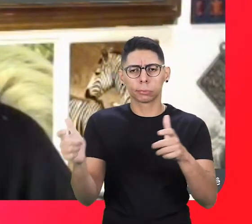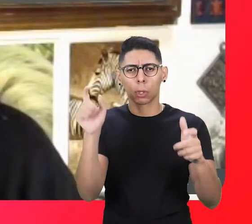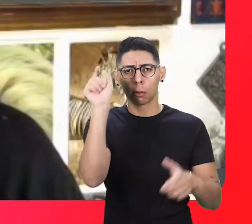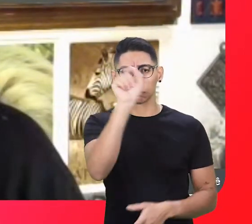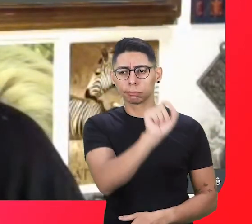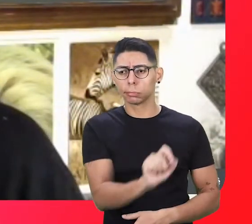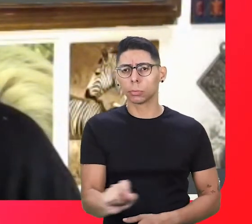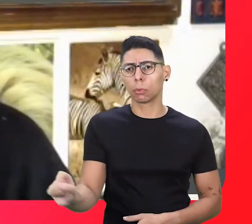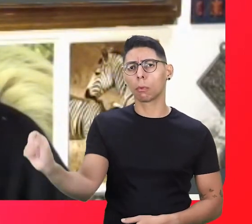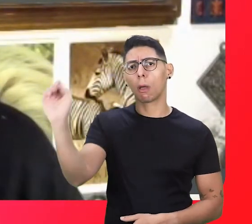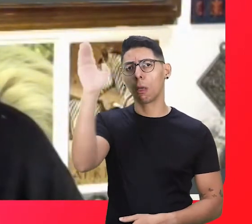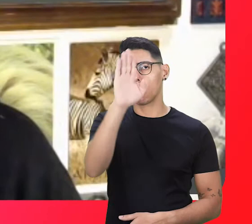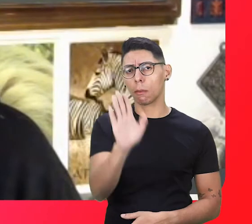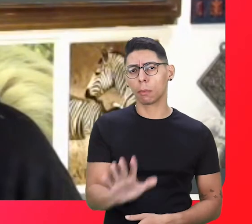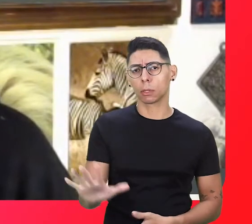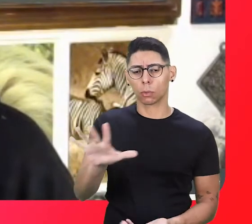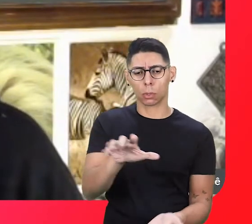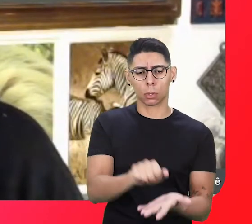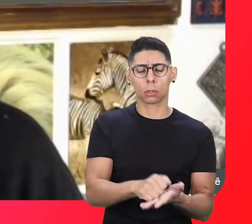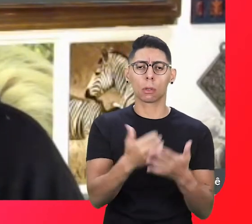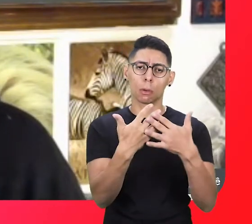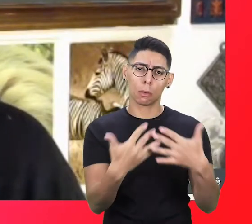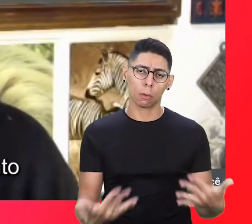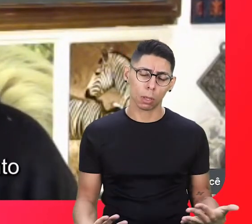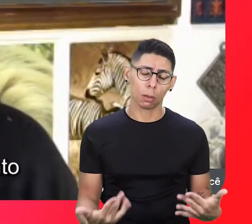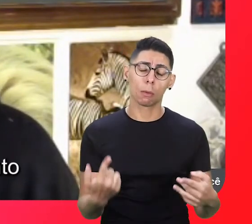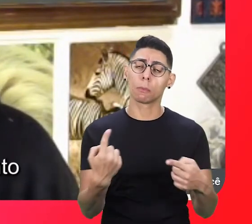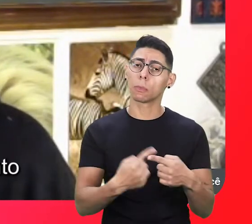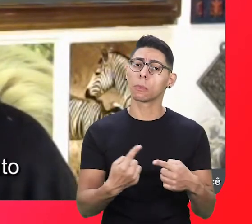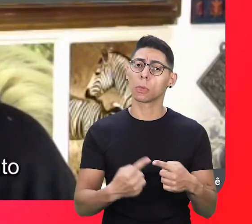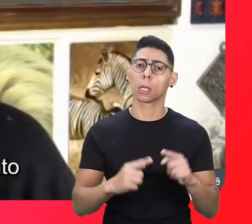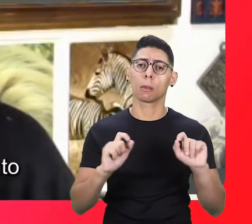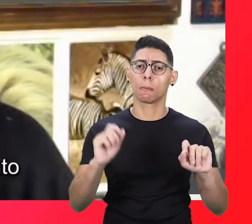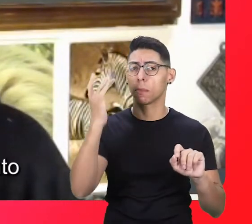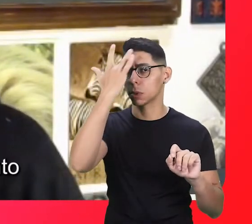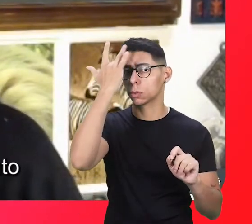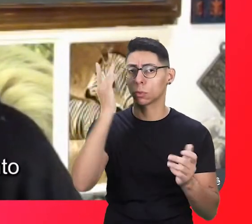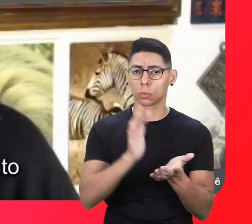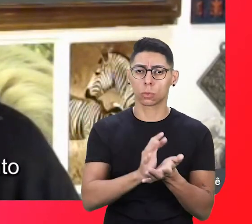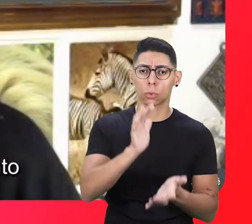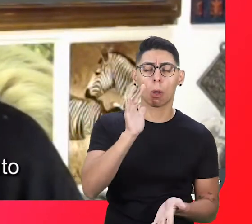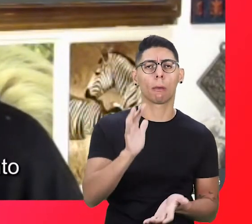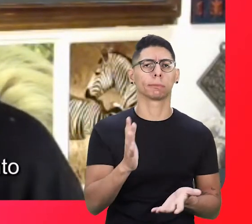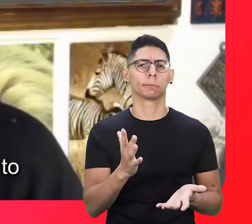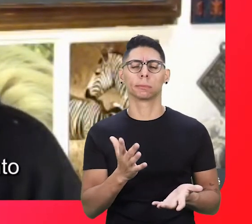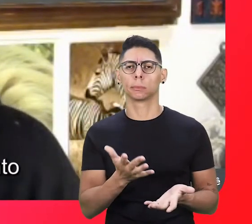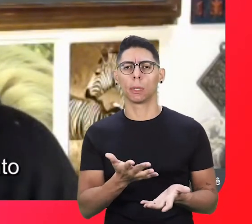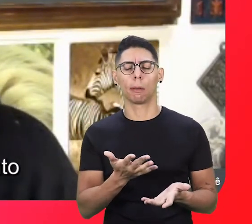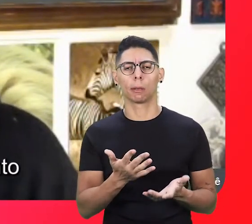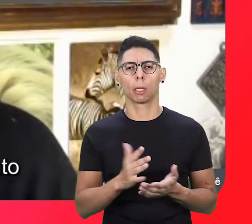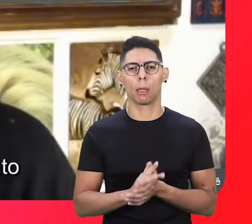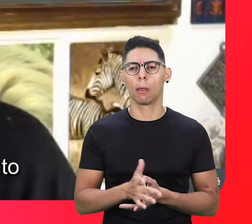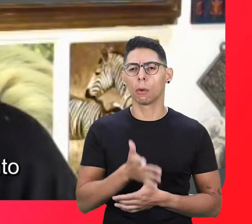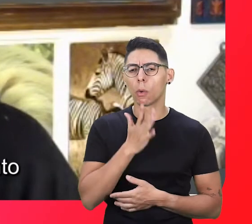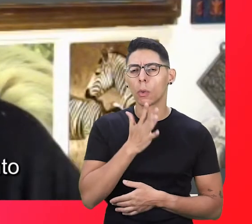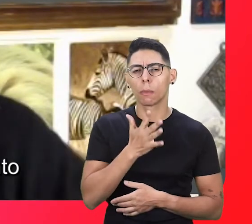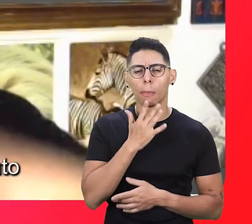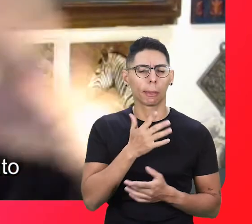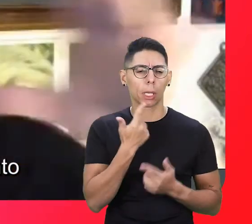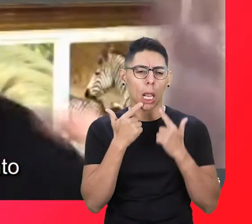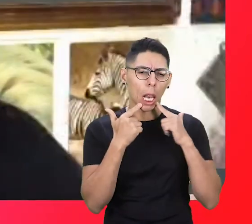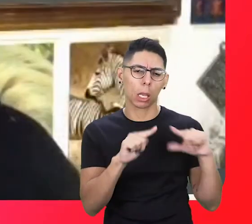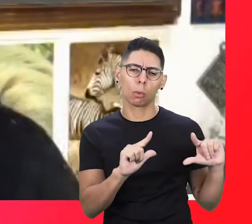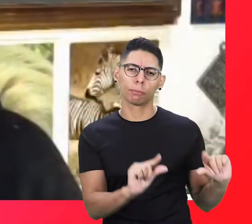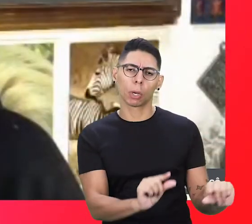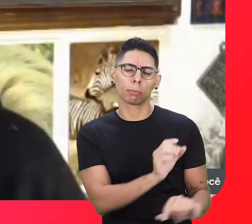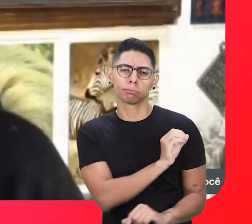cadastravam seus eventos, de modo que pessoas idosas, com deficiência, com baixo conhecimento da língua, gestantes, etc.